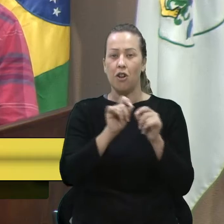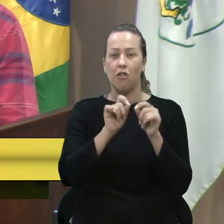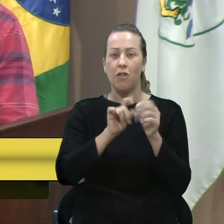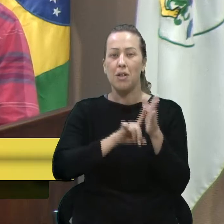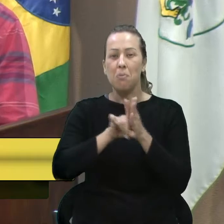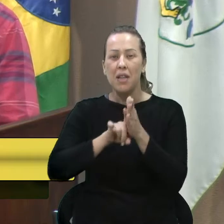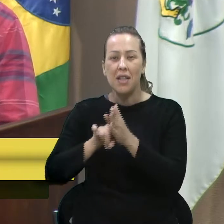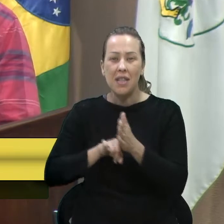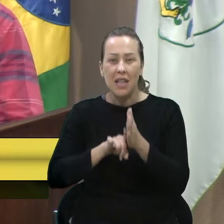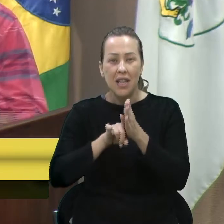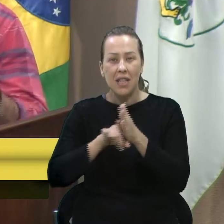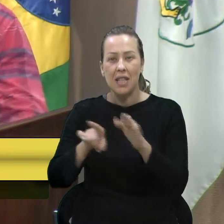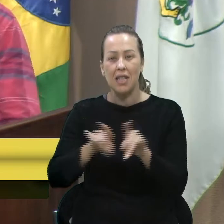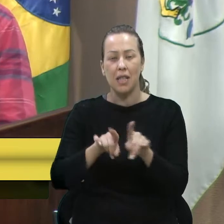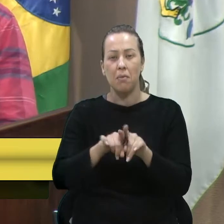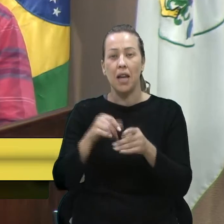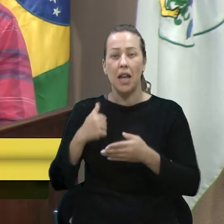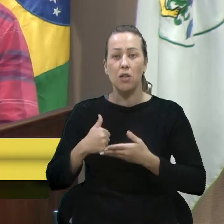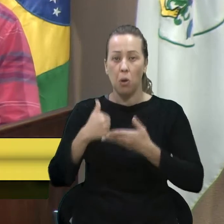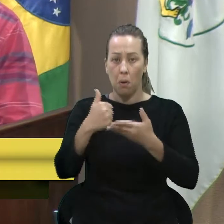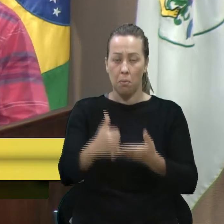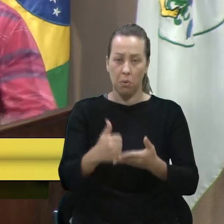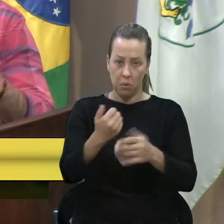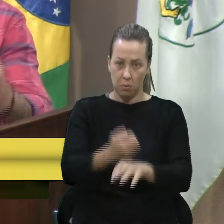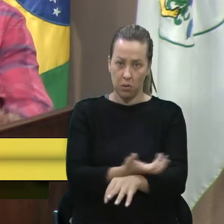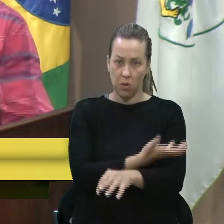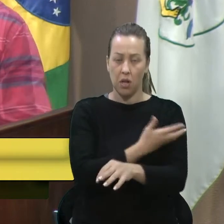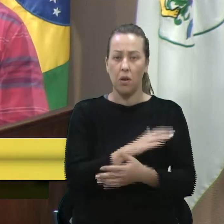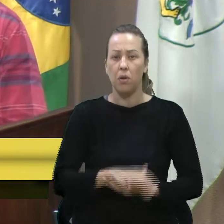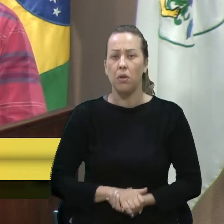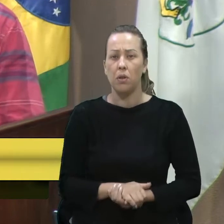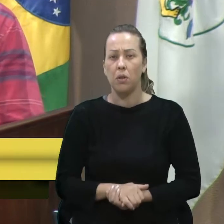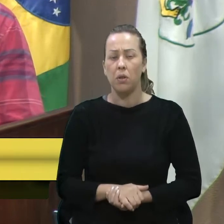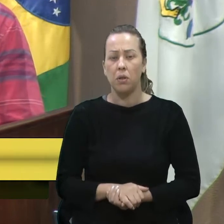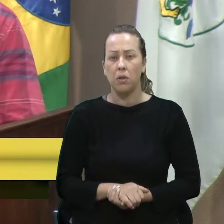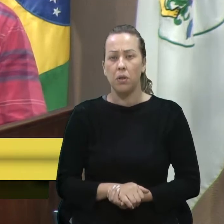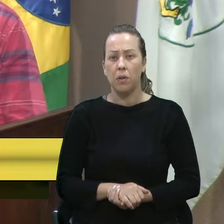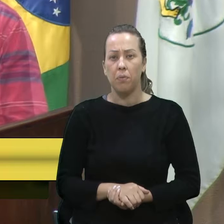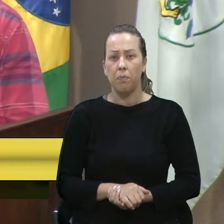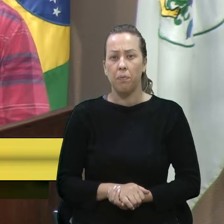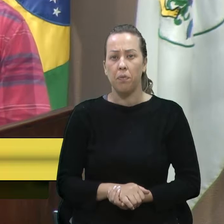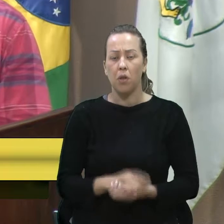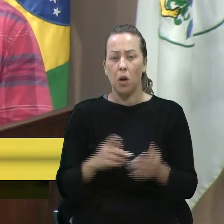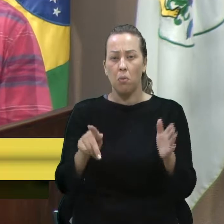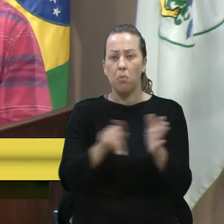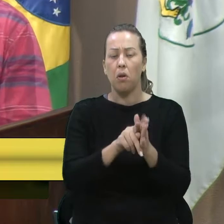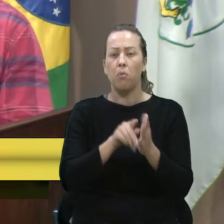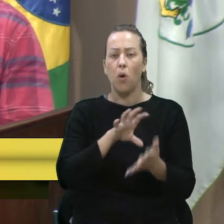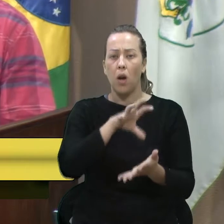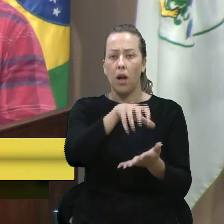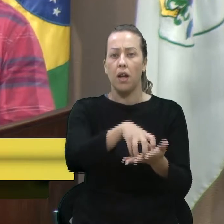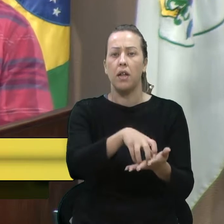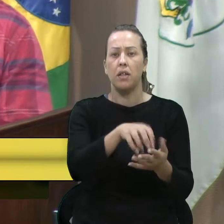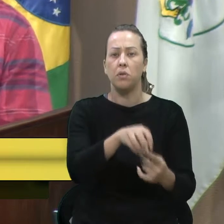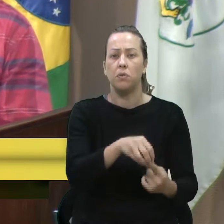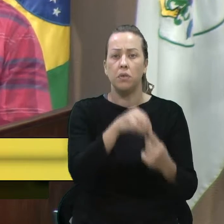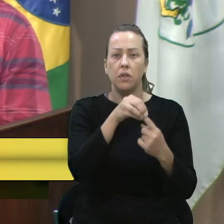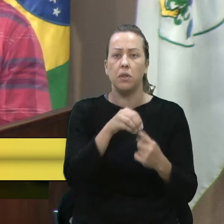pesquisas. Ele dá um apoio emocional, baseado nos índices que os órgãos oficiais nos